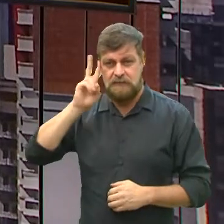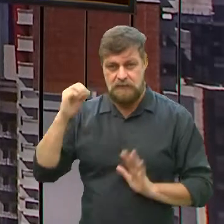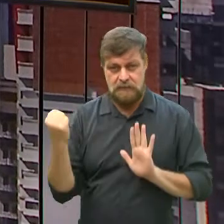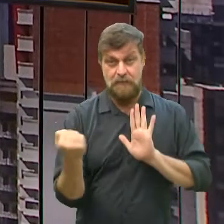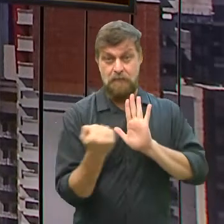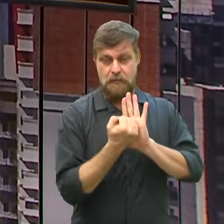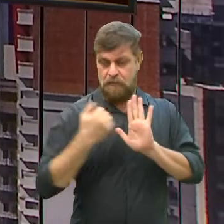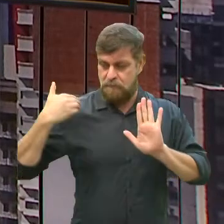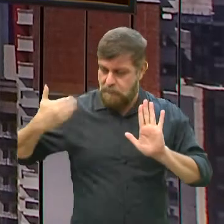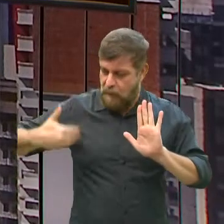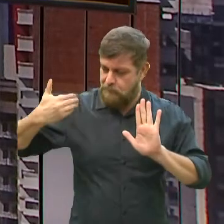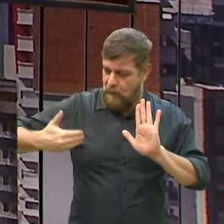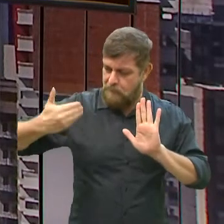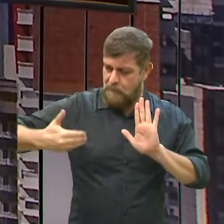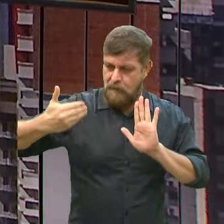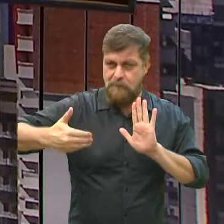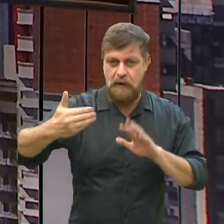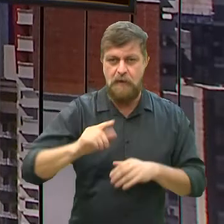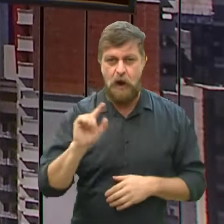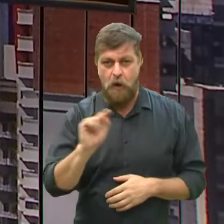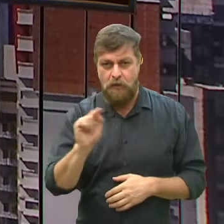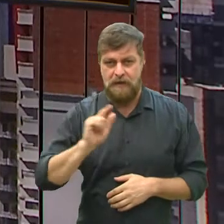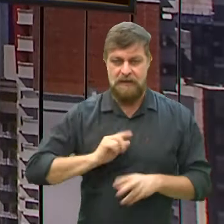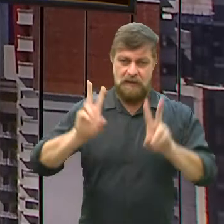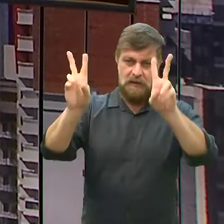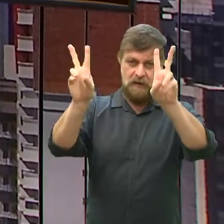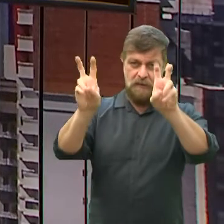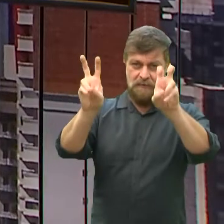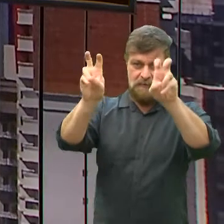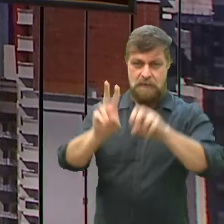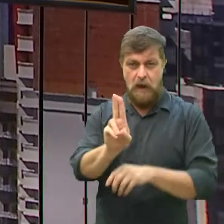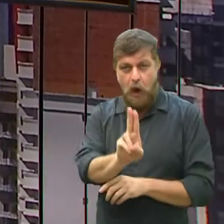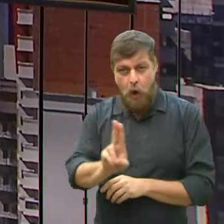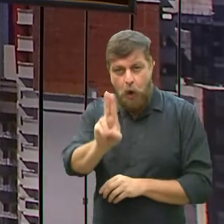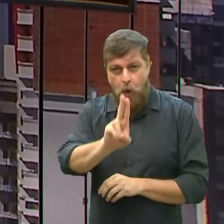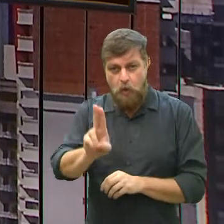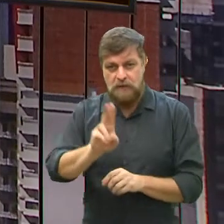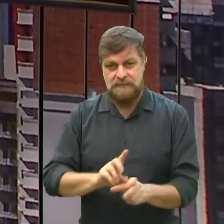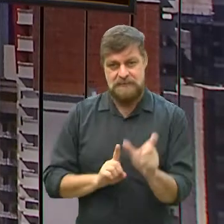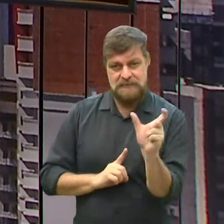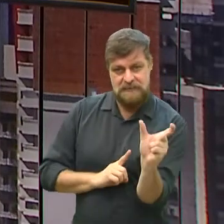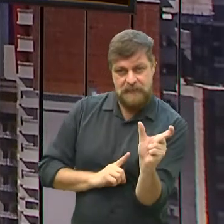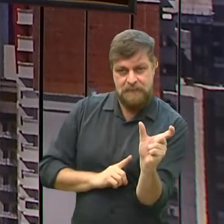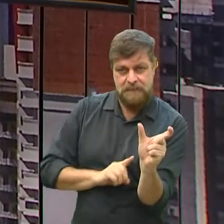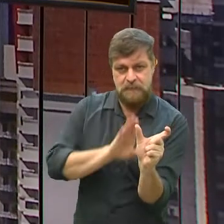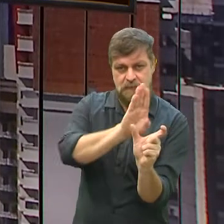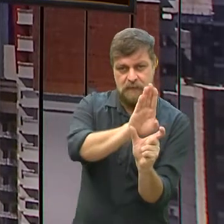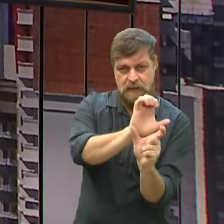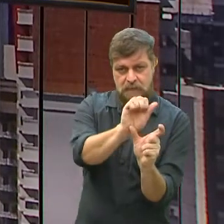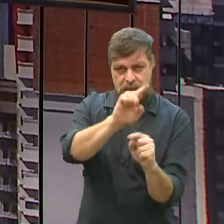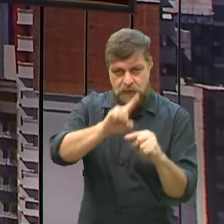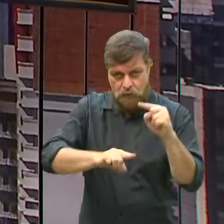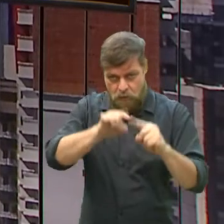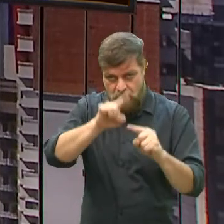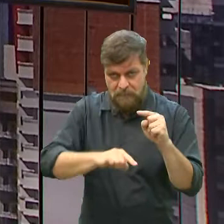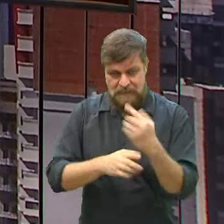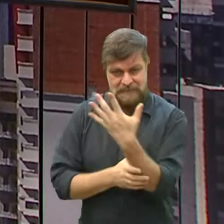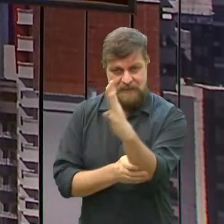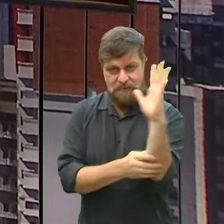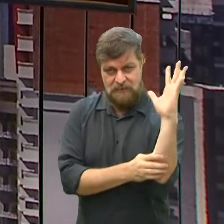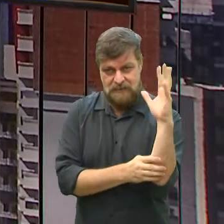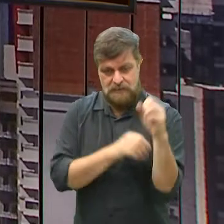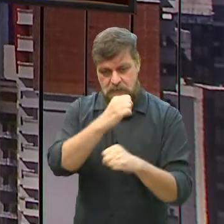Historicamente, a situação sobre a utilização da biomassa florestal aqui no país, nos